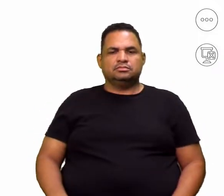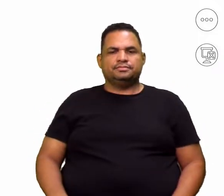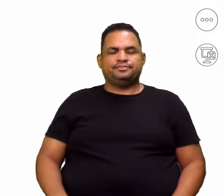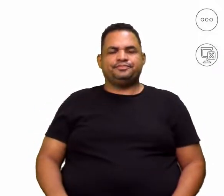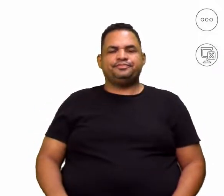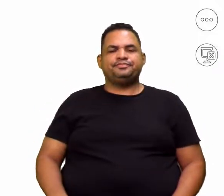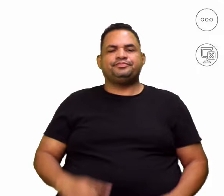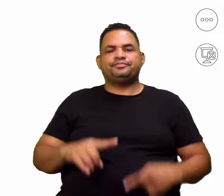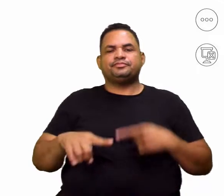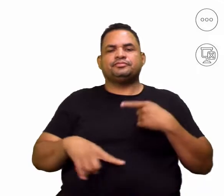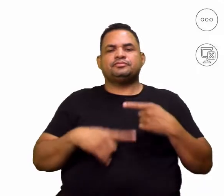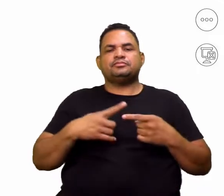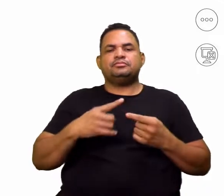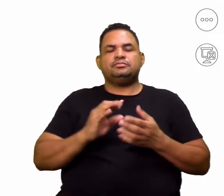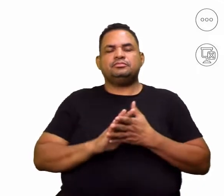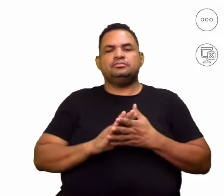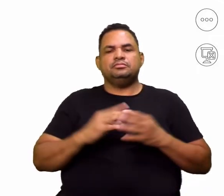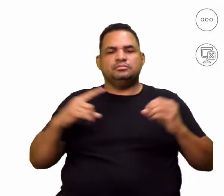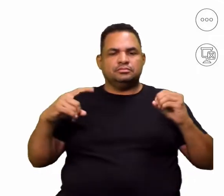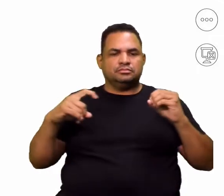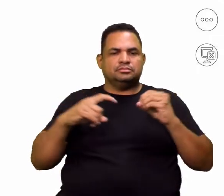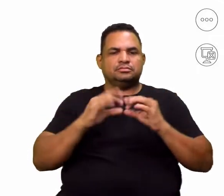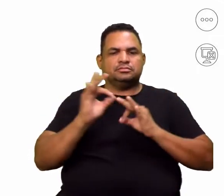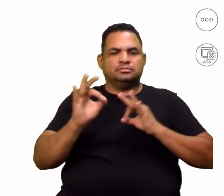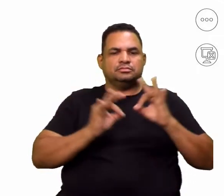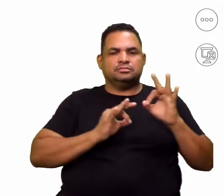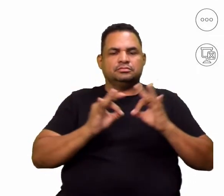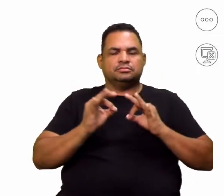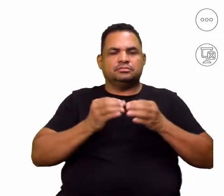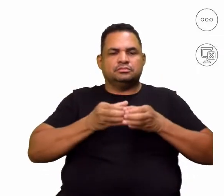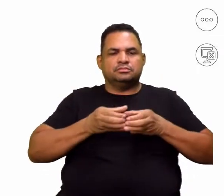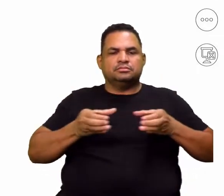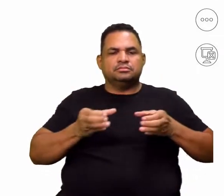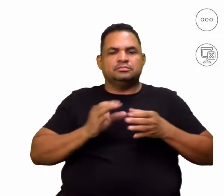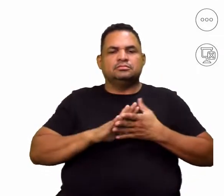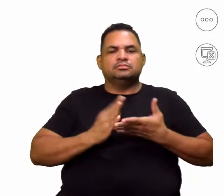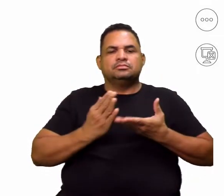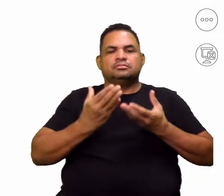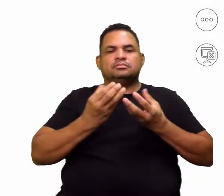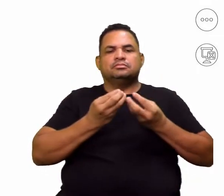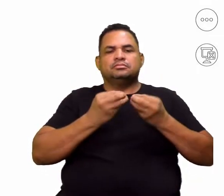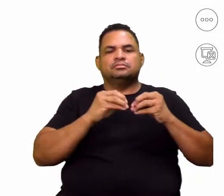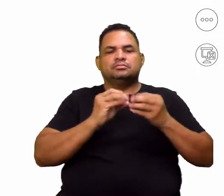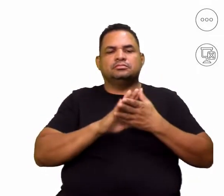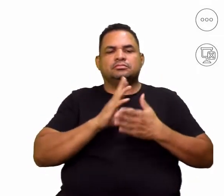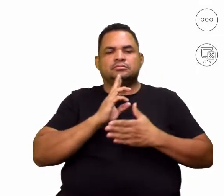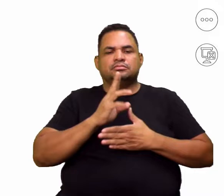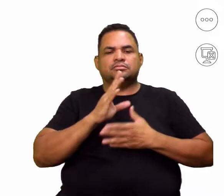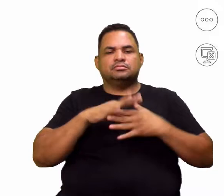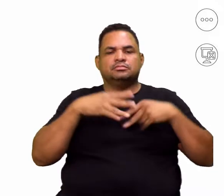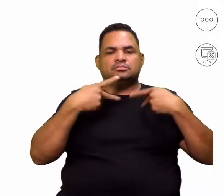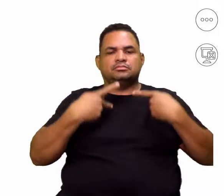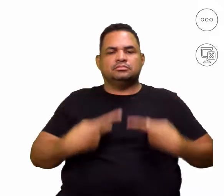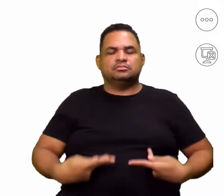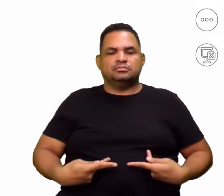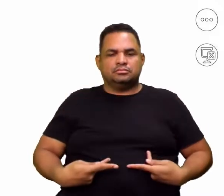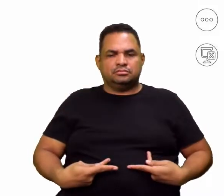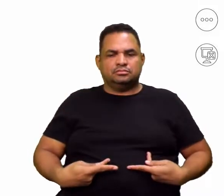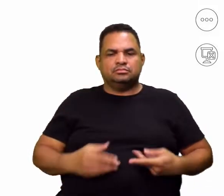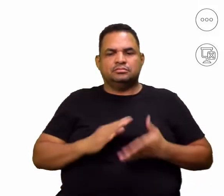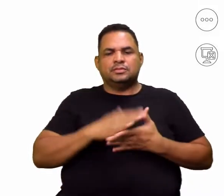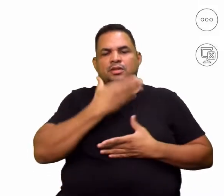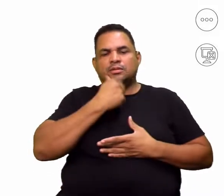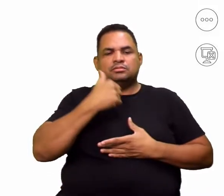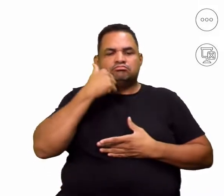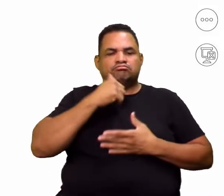Se após a fecundação o embrião se formar dentro de um ovo e for mantido dentro do corpo dos progenitores,